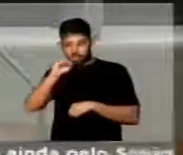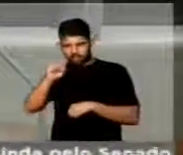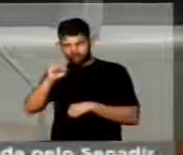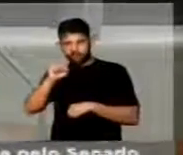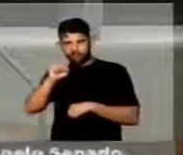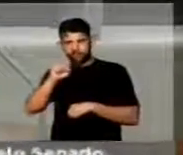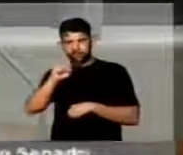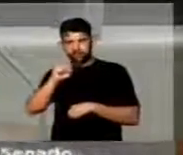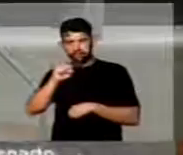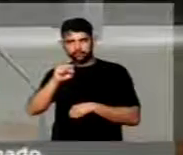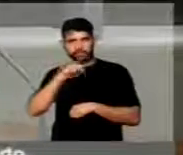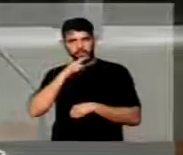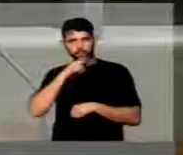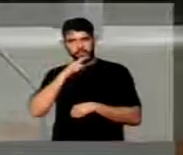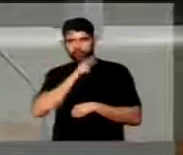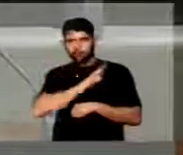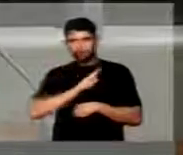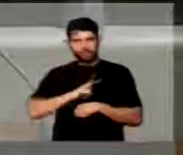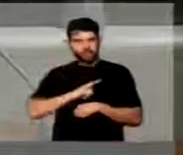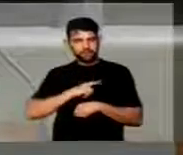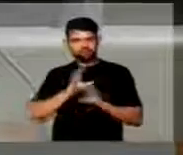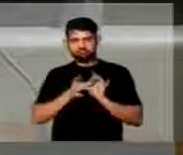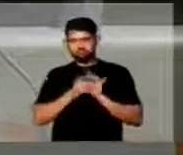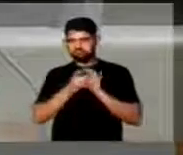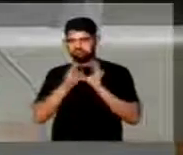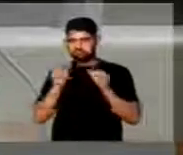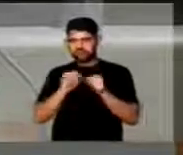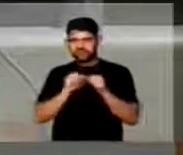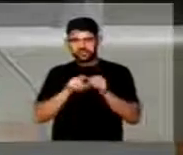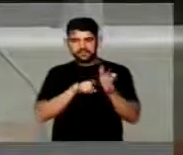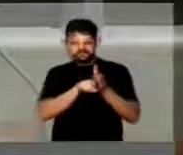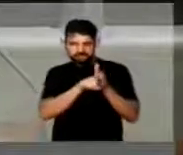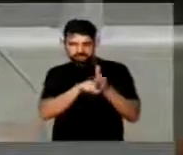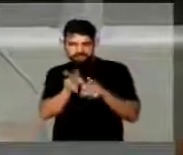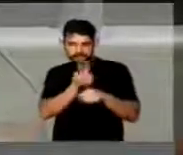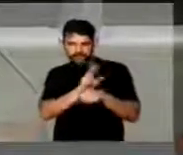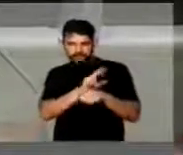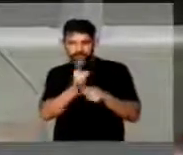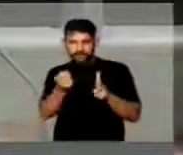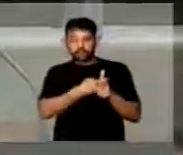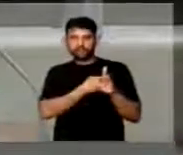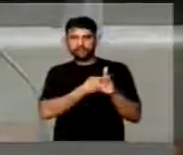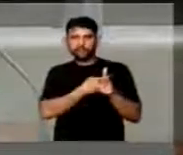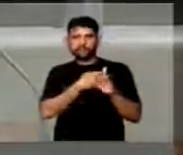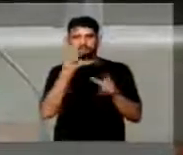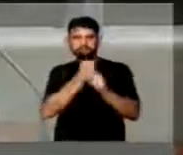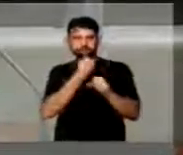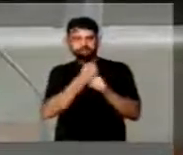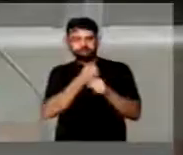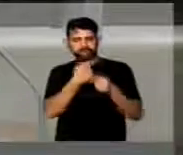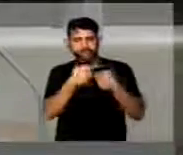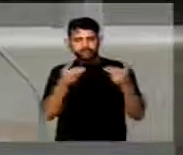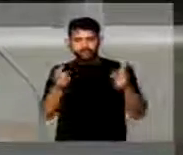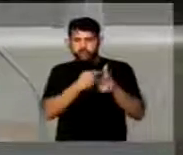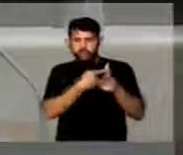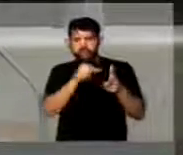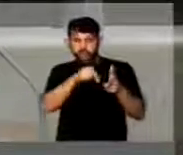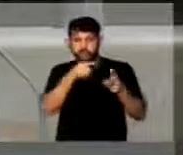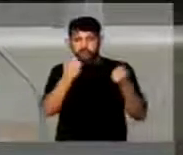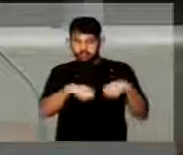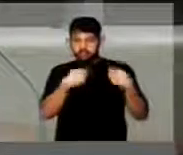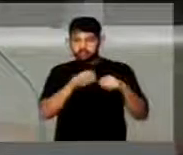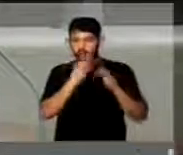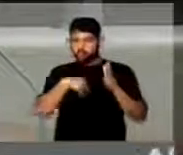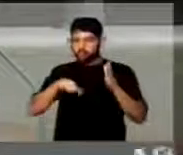de 88, se dispôs a fazer auditoria da dívida. E isso se deve